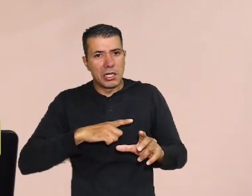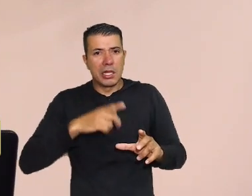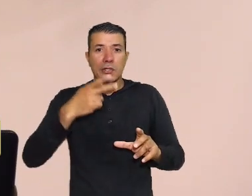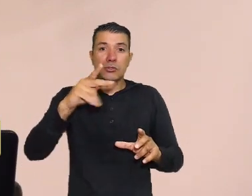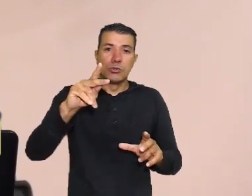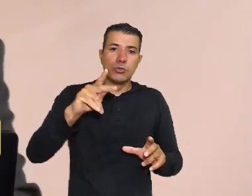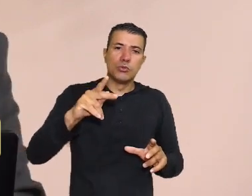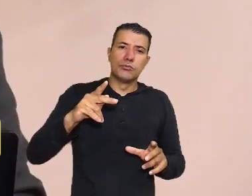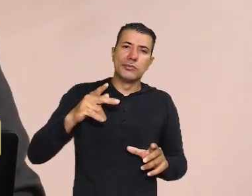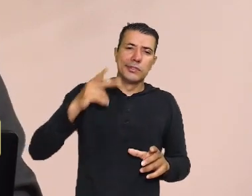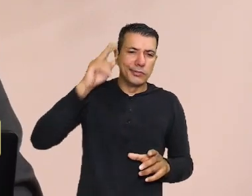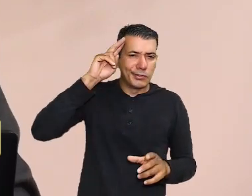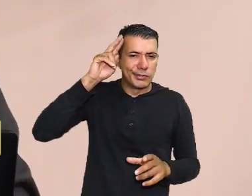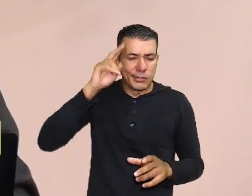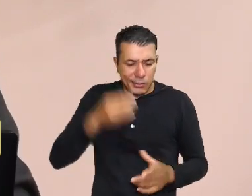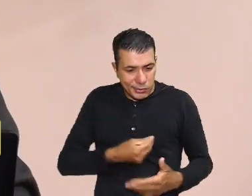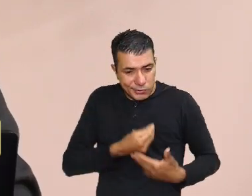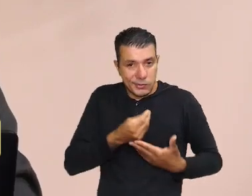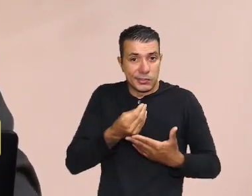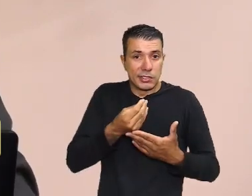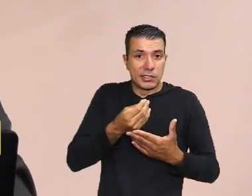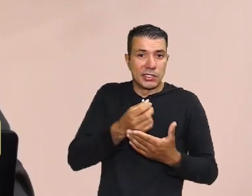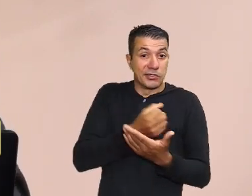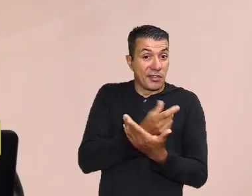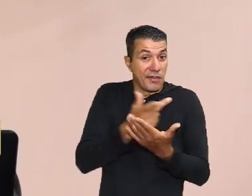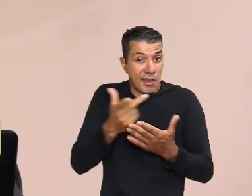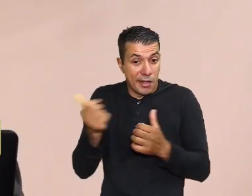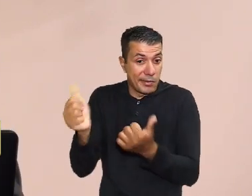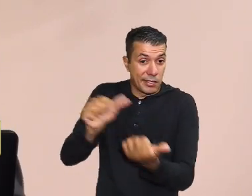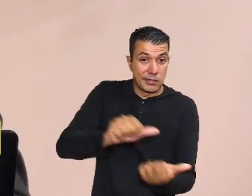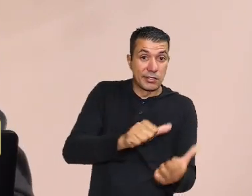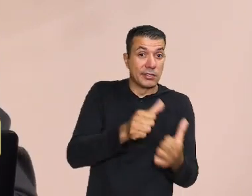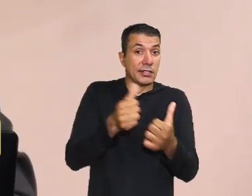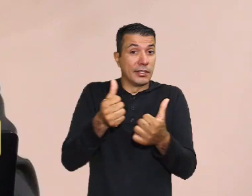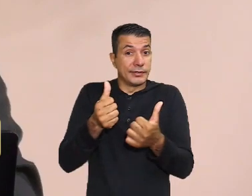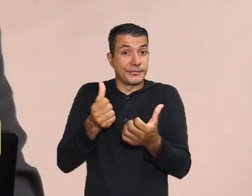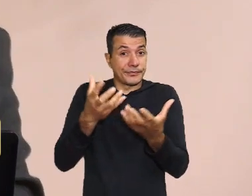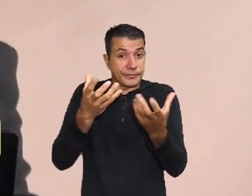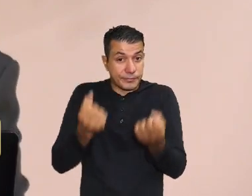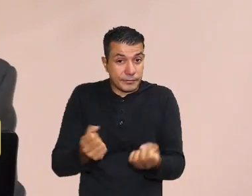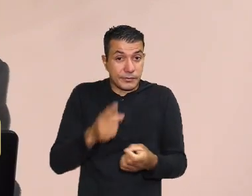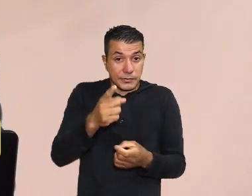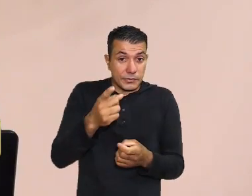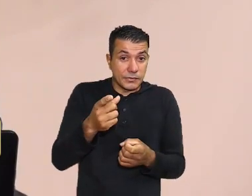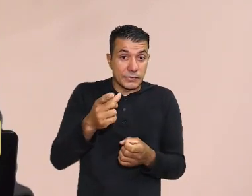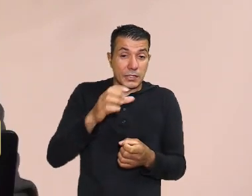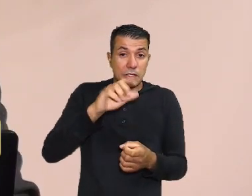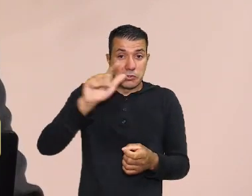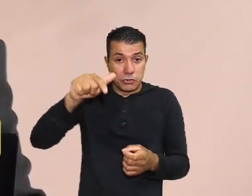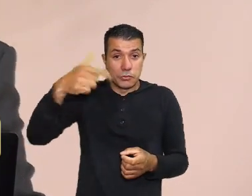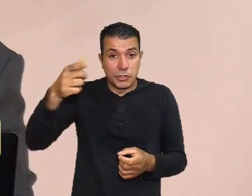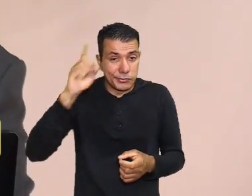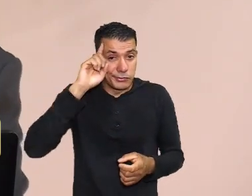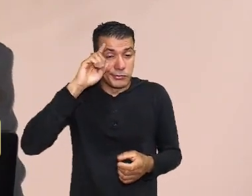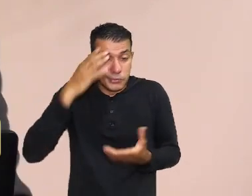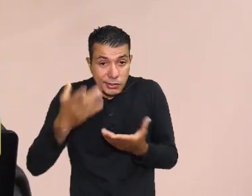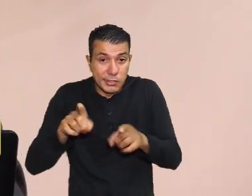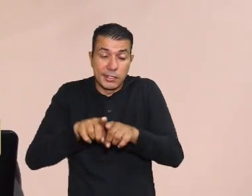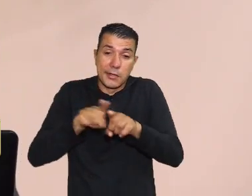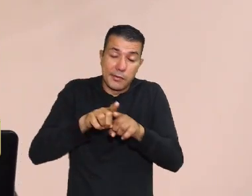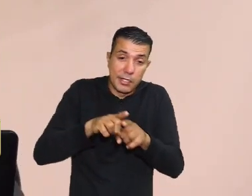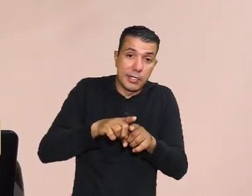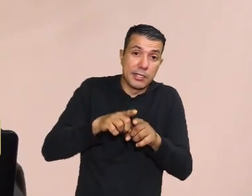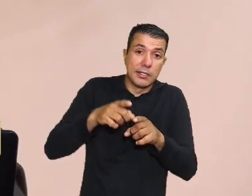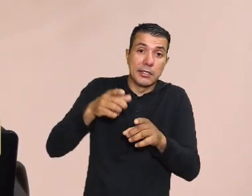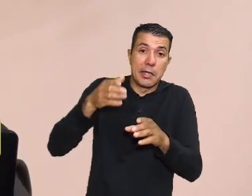história de entrega. Várias pessoas já foram batizadas no final de semana passado, e também serão batizadas nos próximos dias, porque